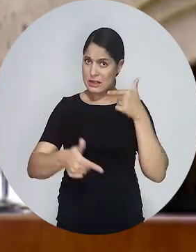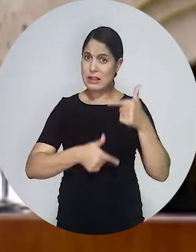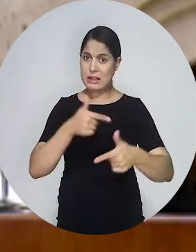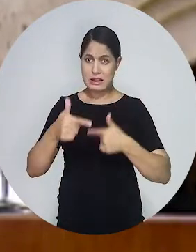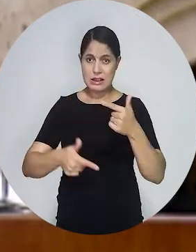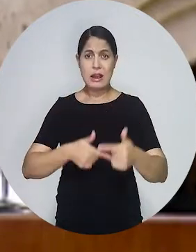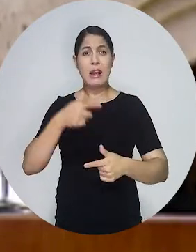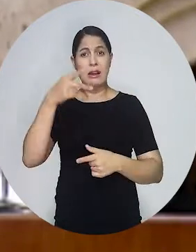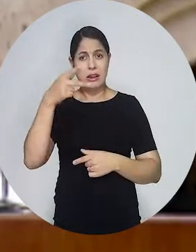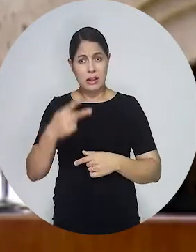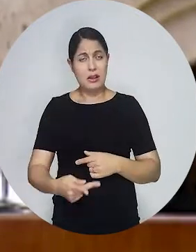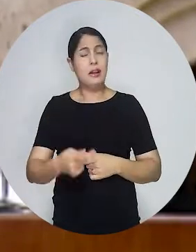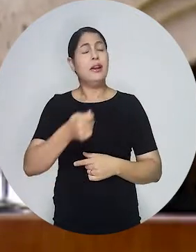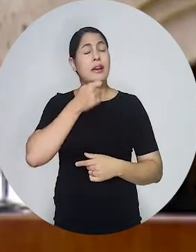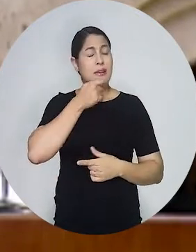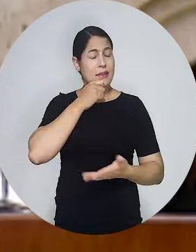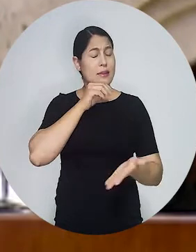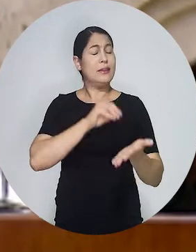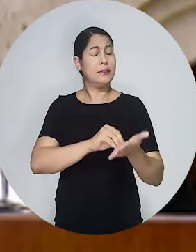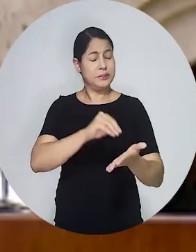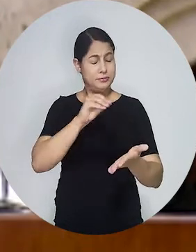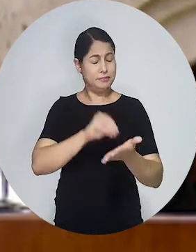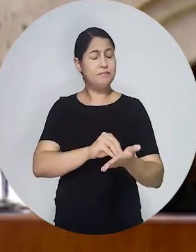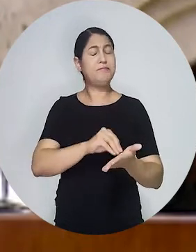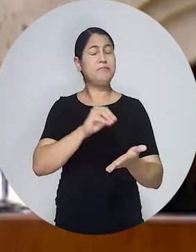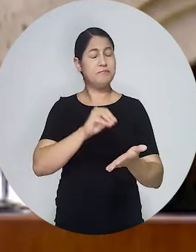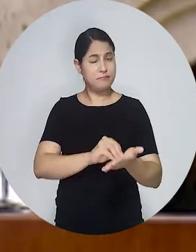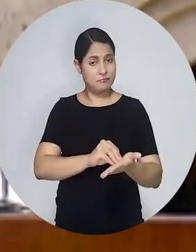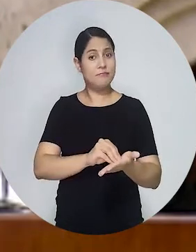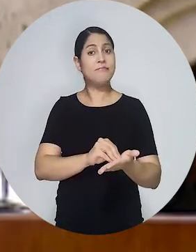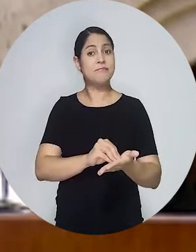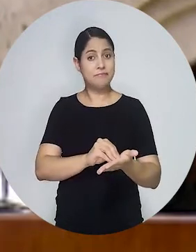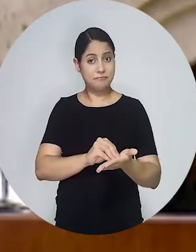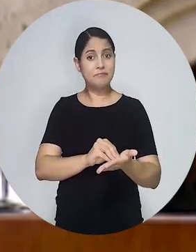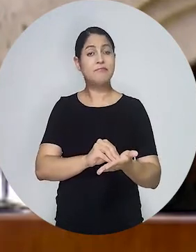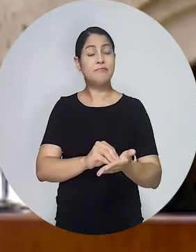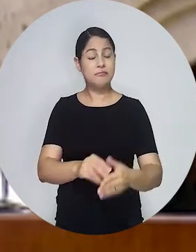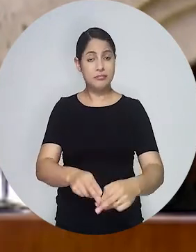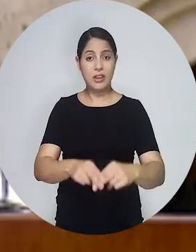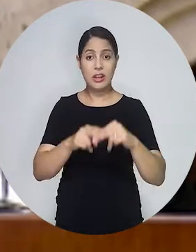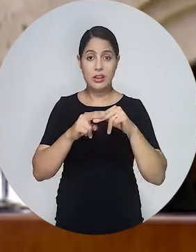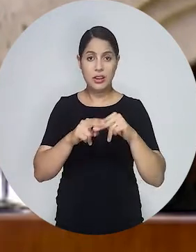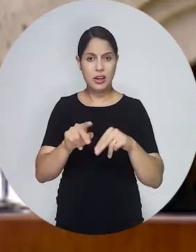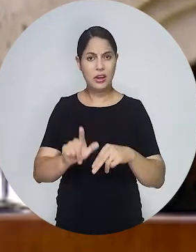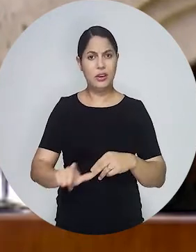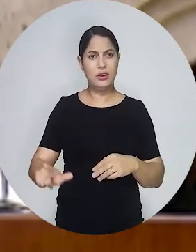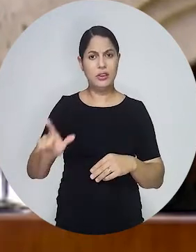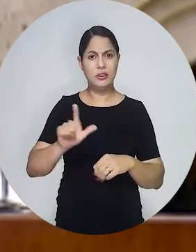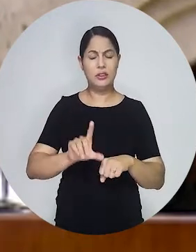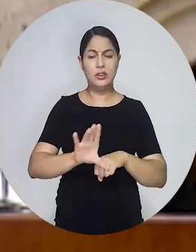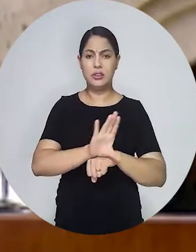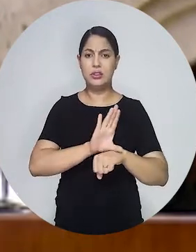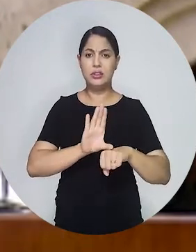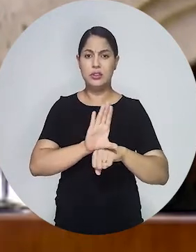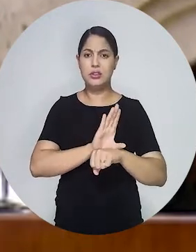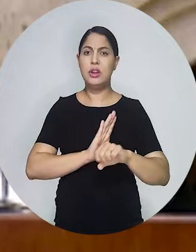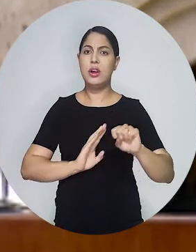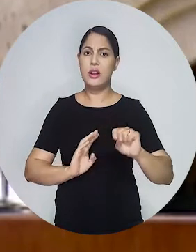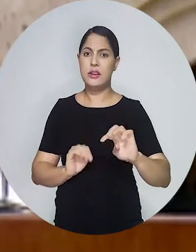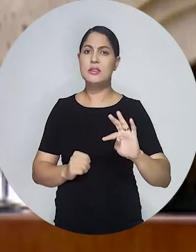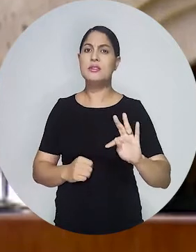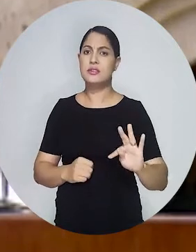reconhecer que esse trabalho ainda é inacabado. Afinal, a legitimidade de uma Corte